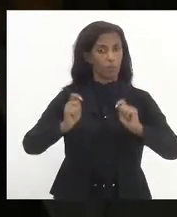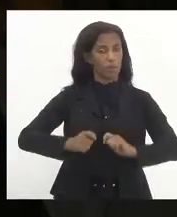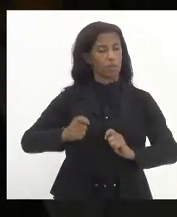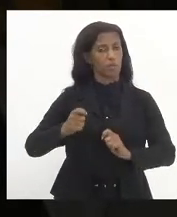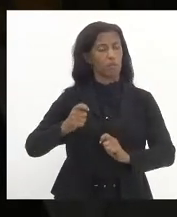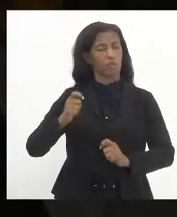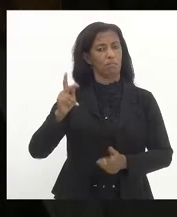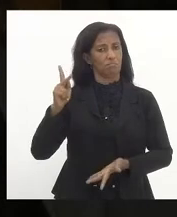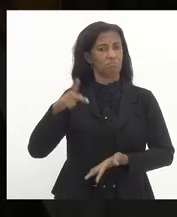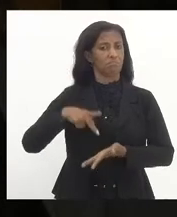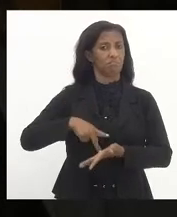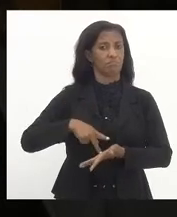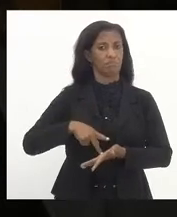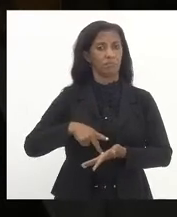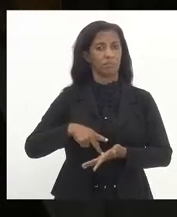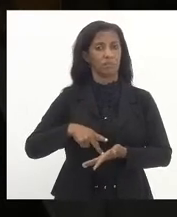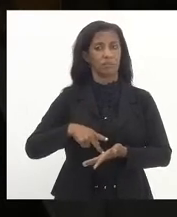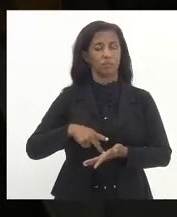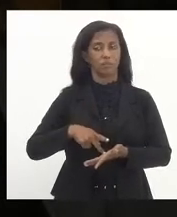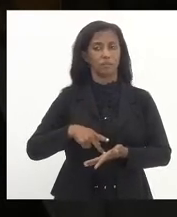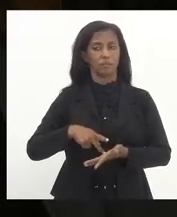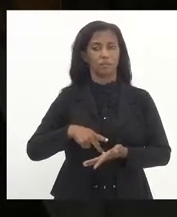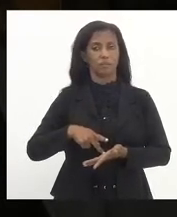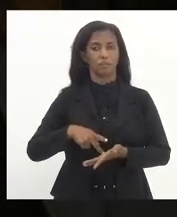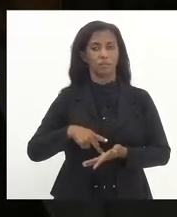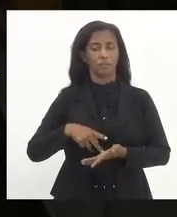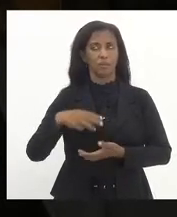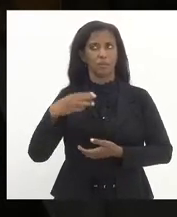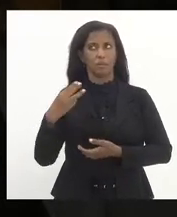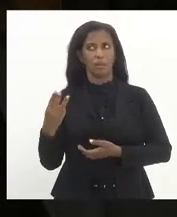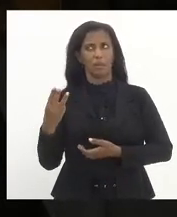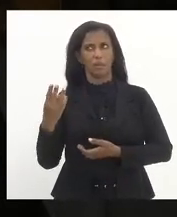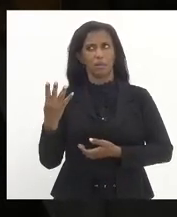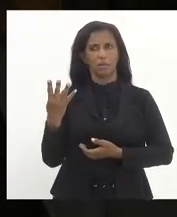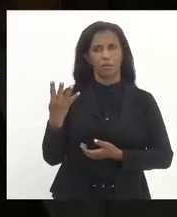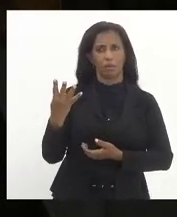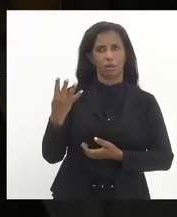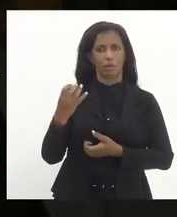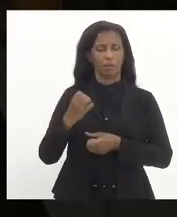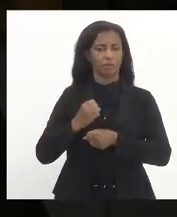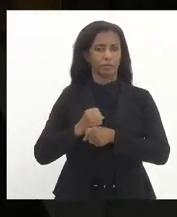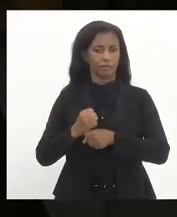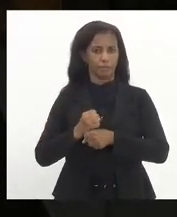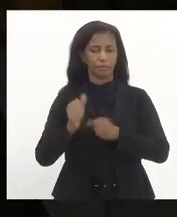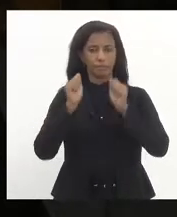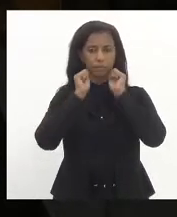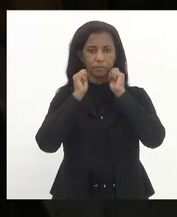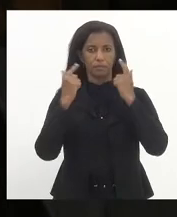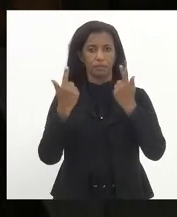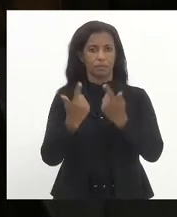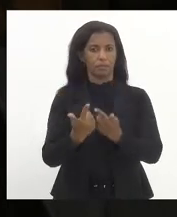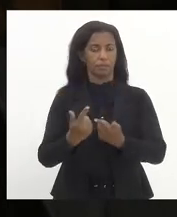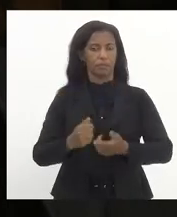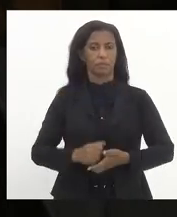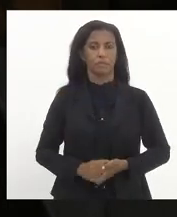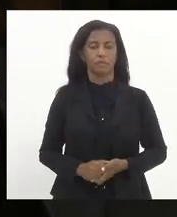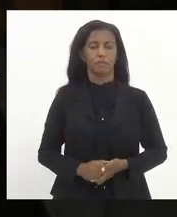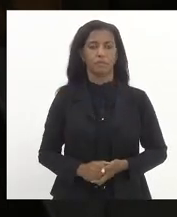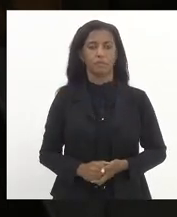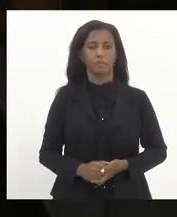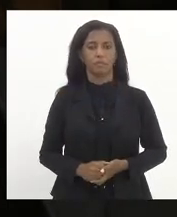afirmar que nos últimos 3-4 anos, a Assembleia Legislativa